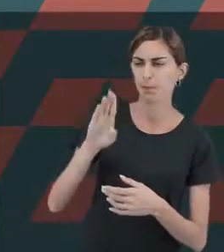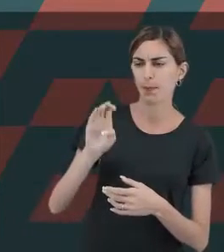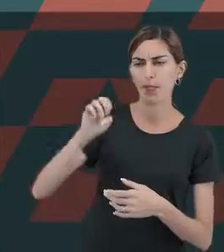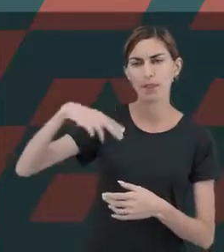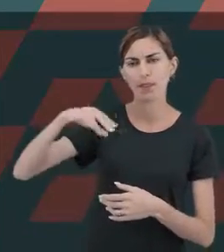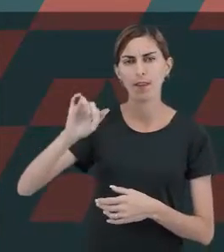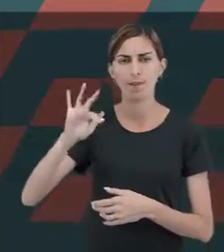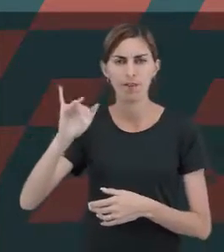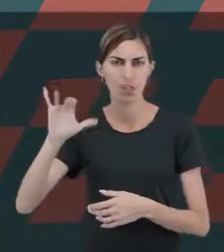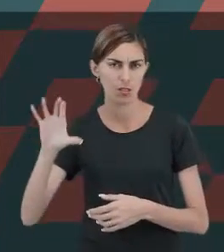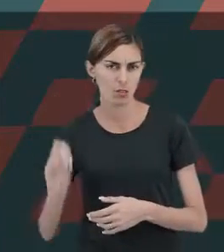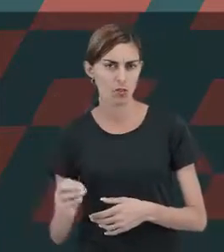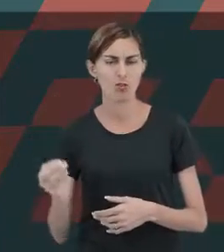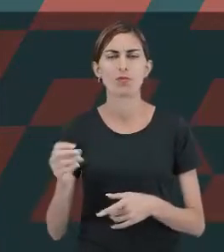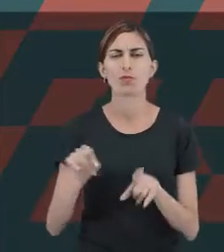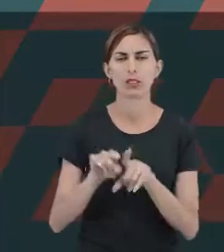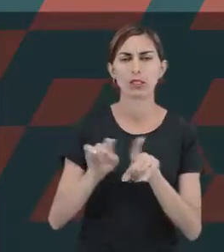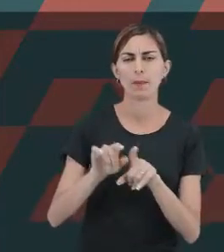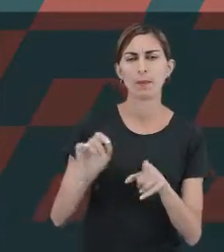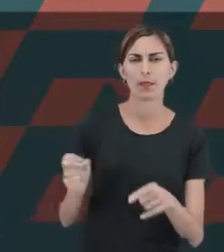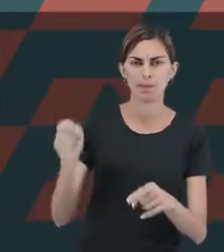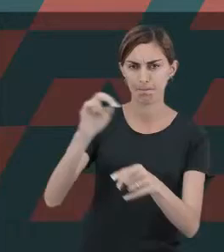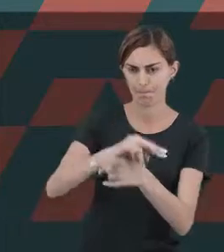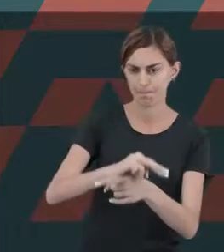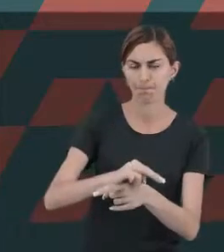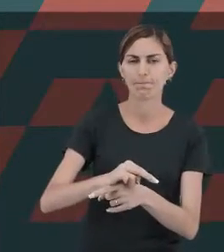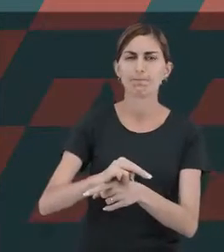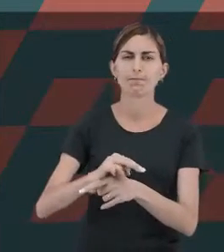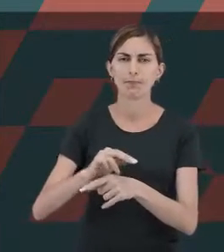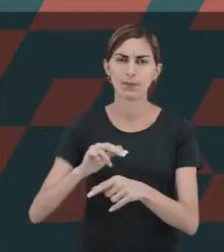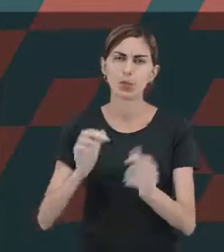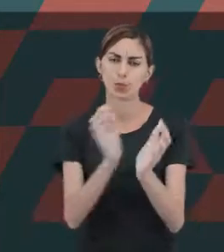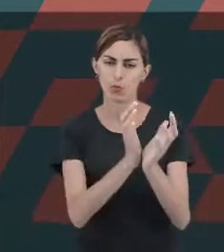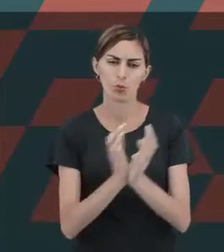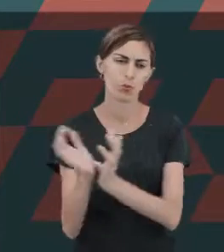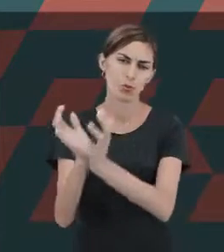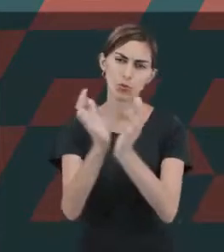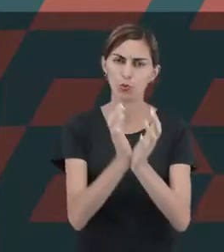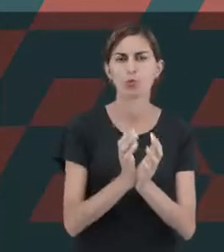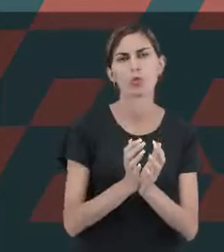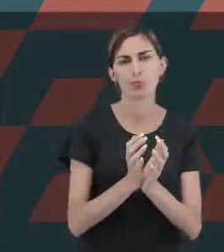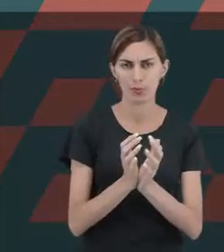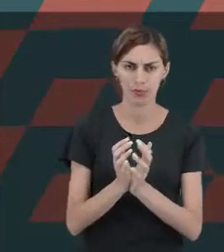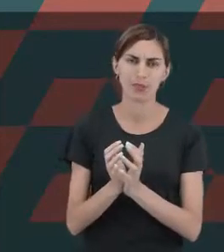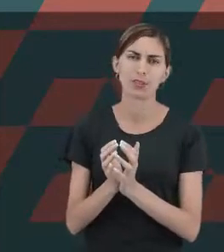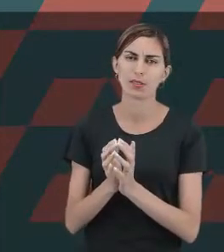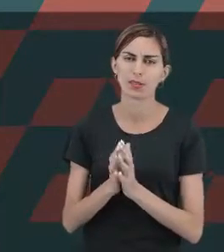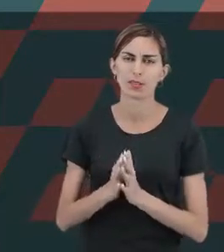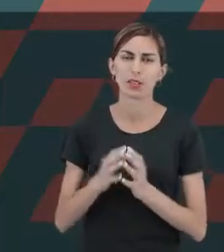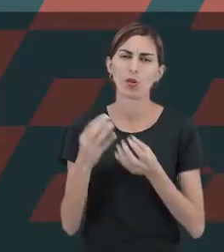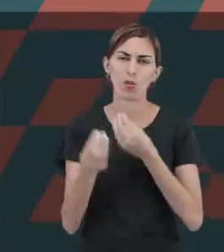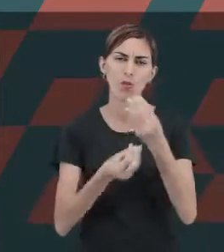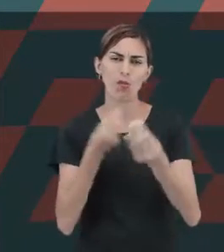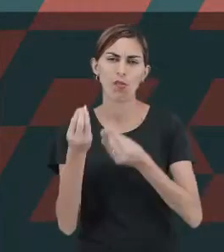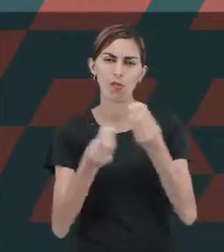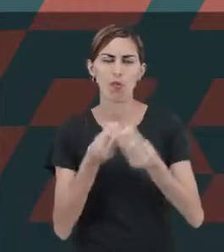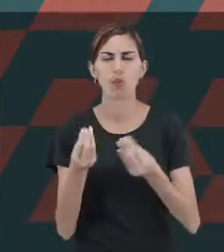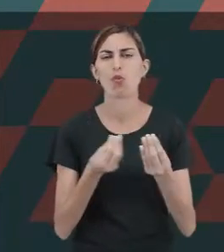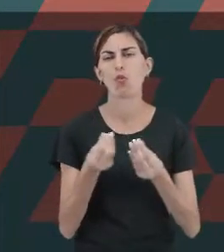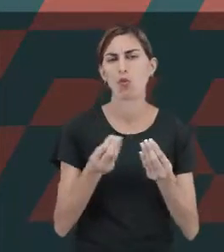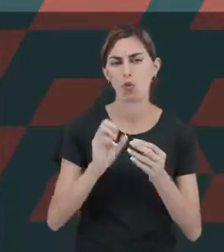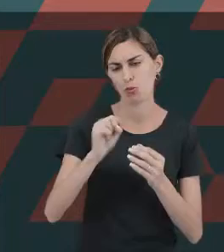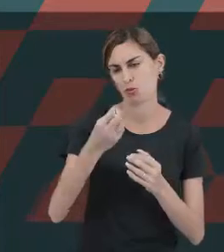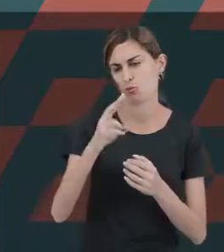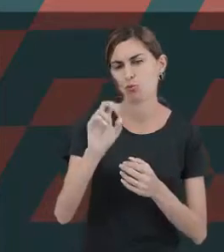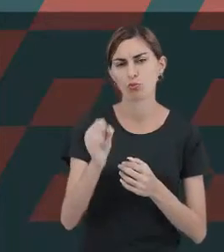também inserir essa pessoa com deficiência nos grupos PAIFs. Como prerrogativa do